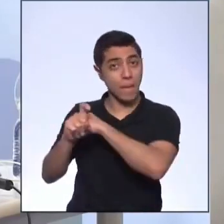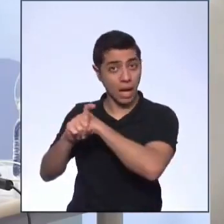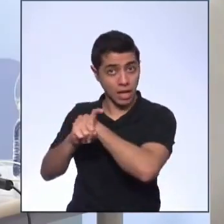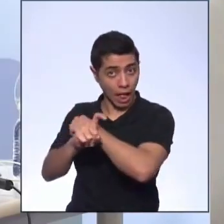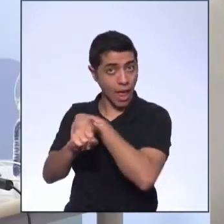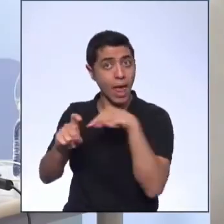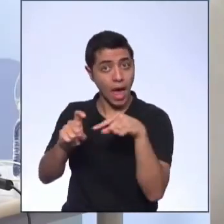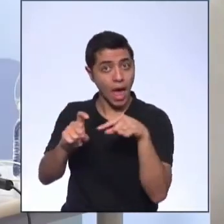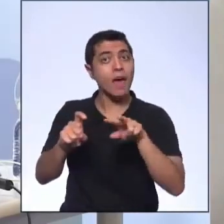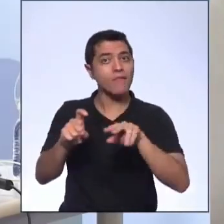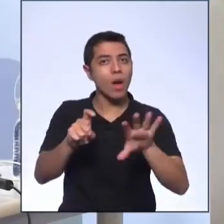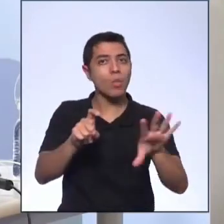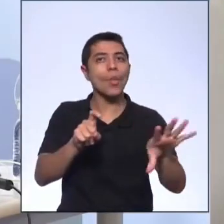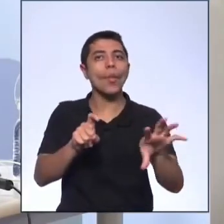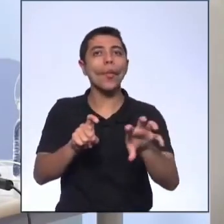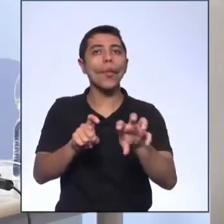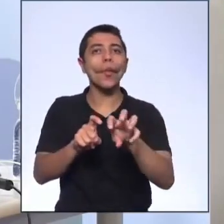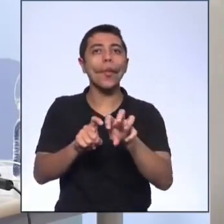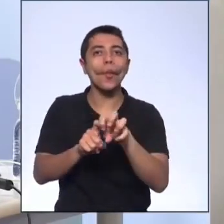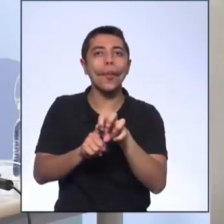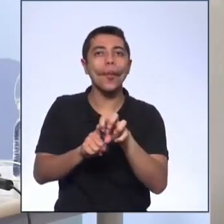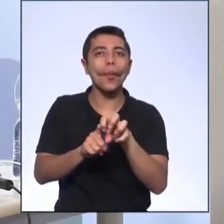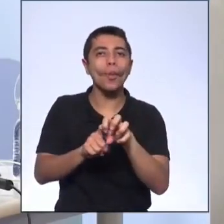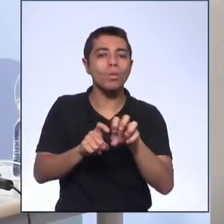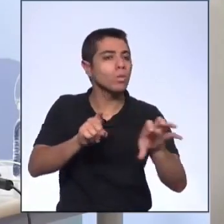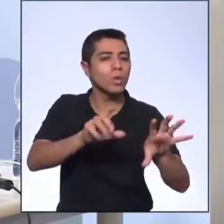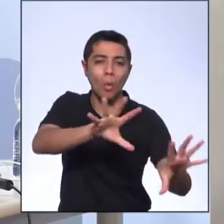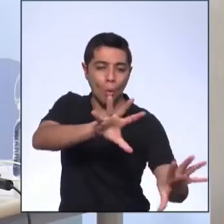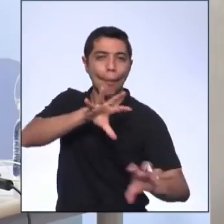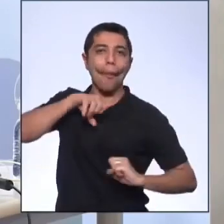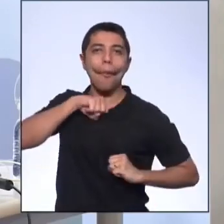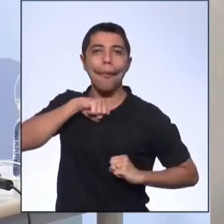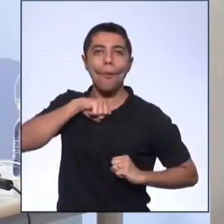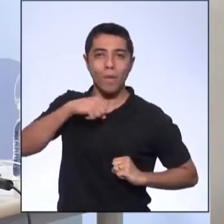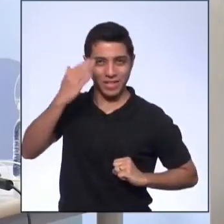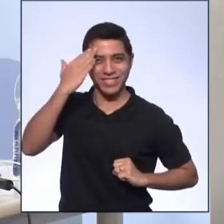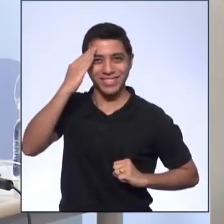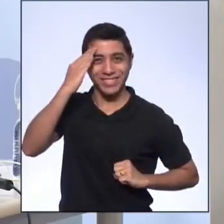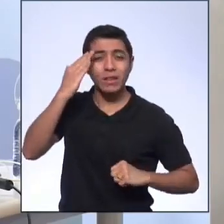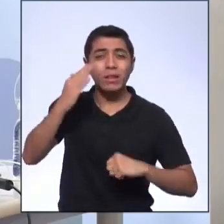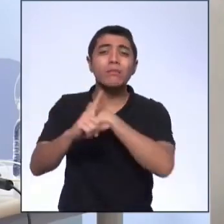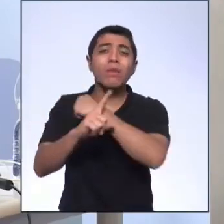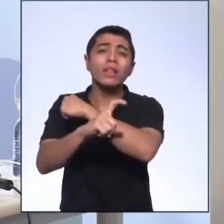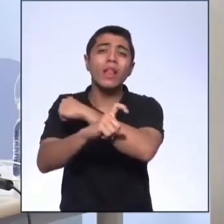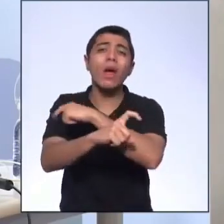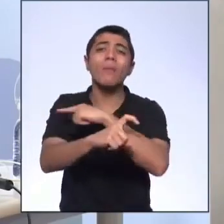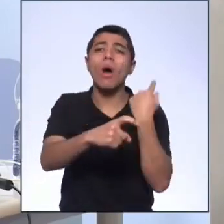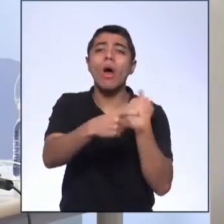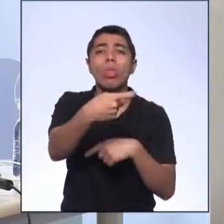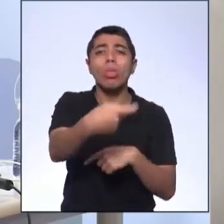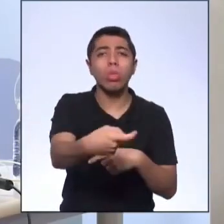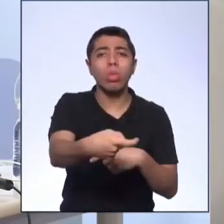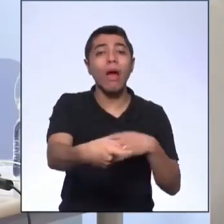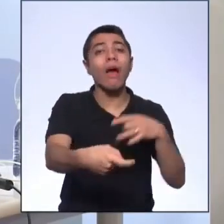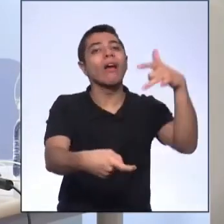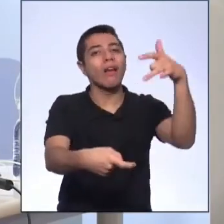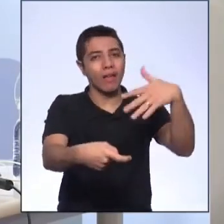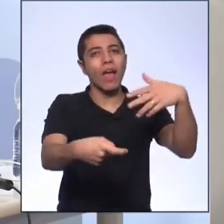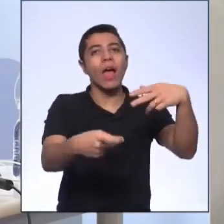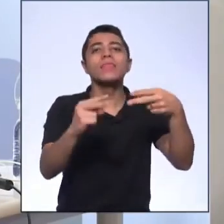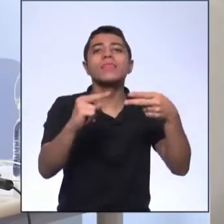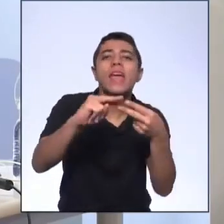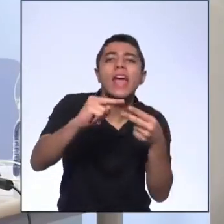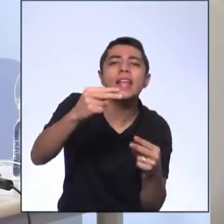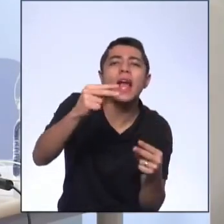ali um pedacinho, um fragmento de DNA, desse DNA circular da bactéria, e ele está por ali, pelo meio. E